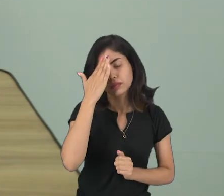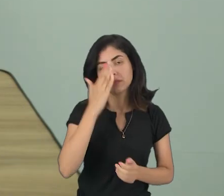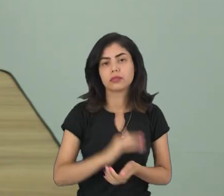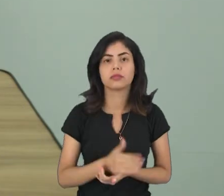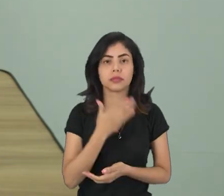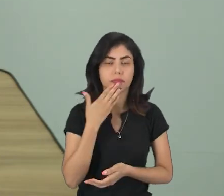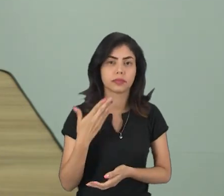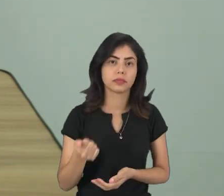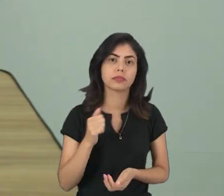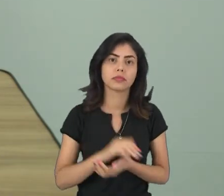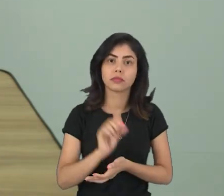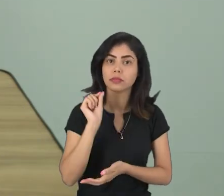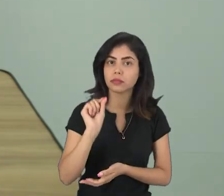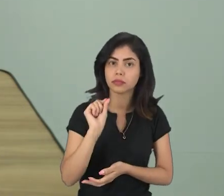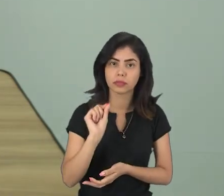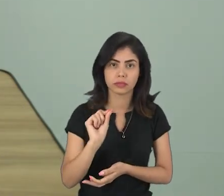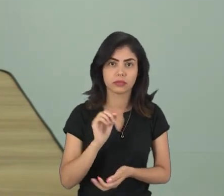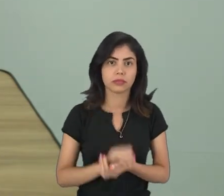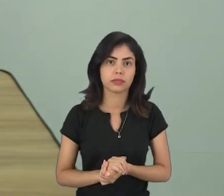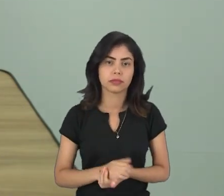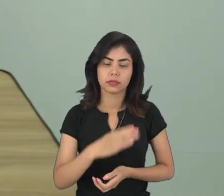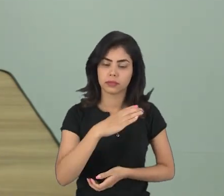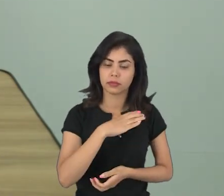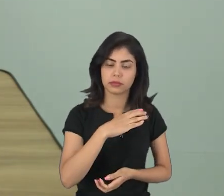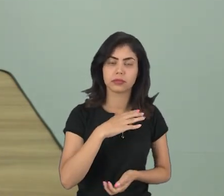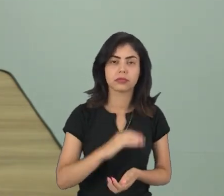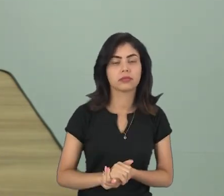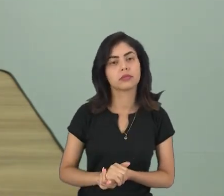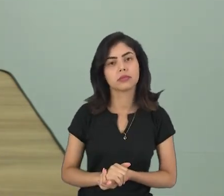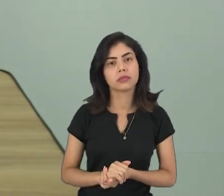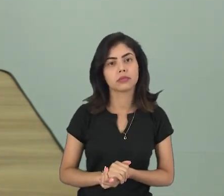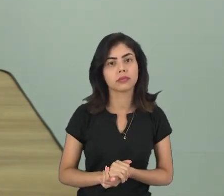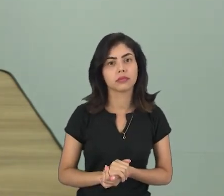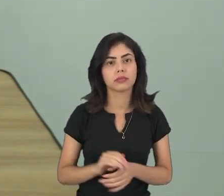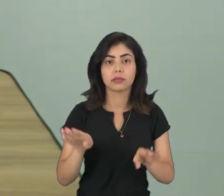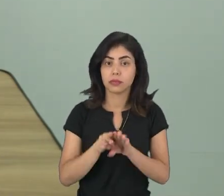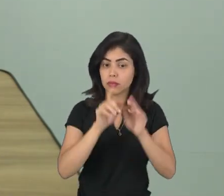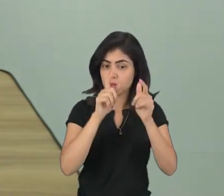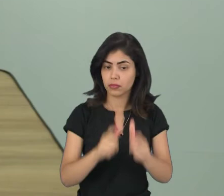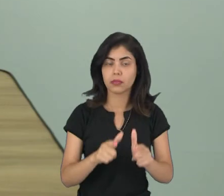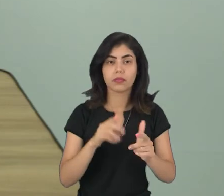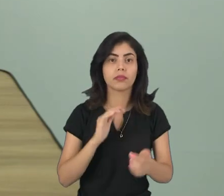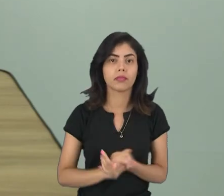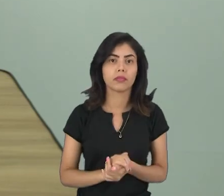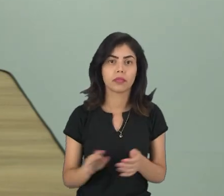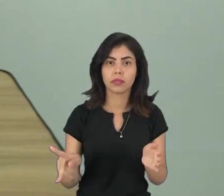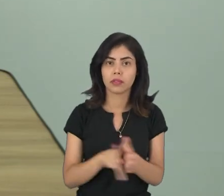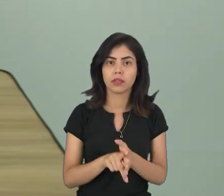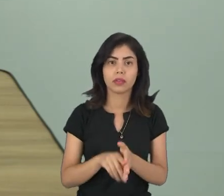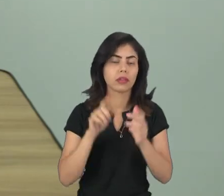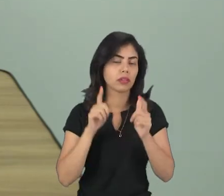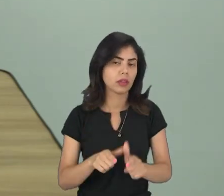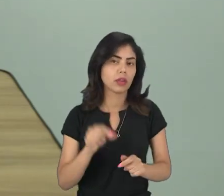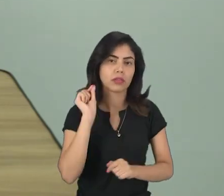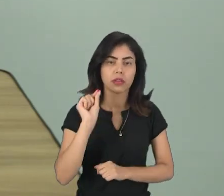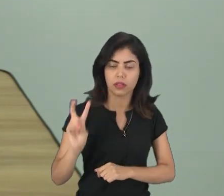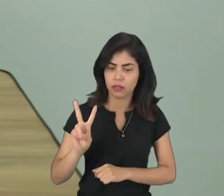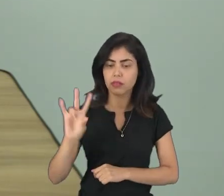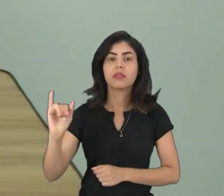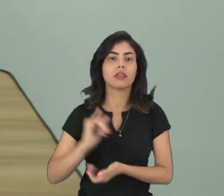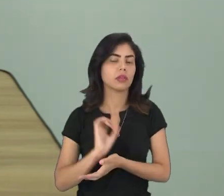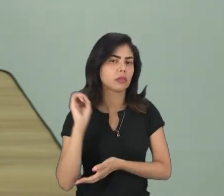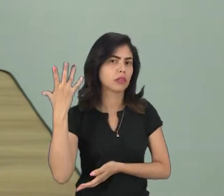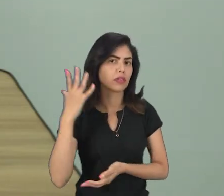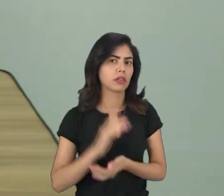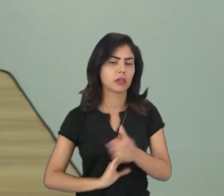entender melhor o que numa cidade ou no lugar, em um determinado lugar, o que vai ocorrer